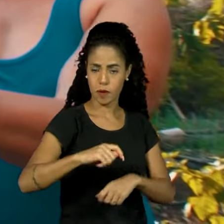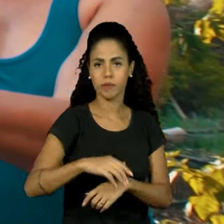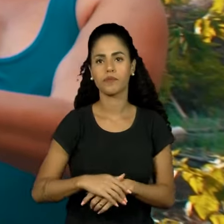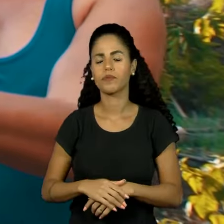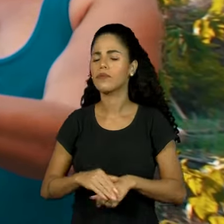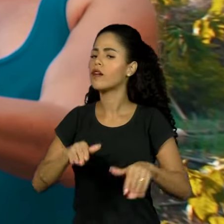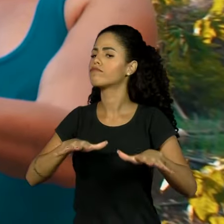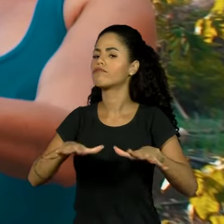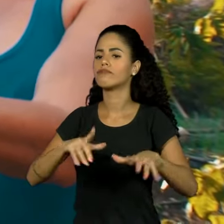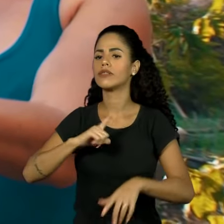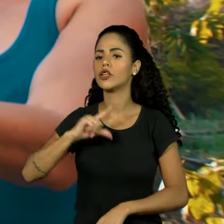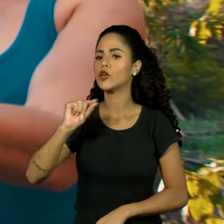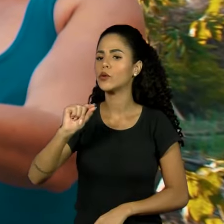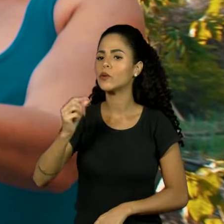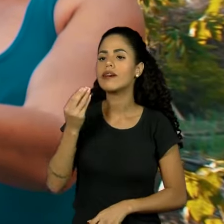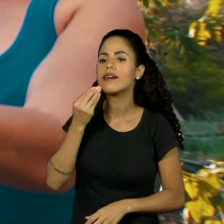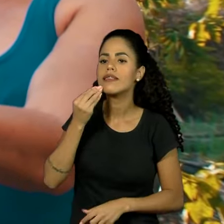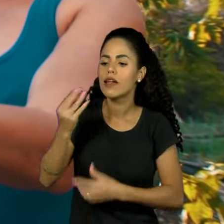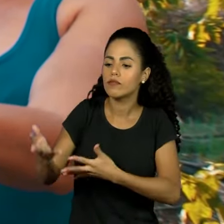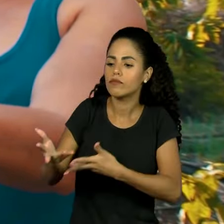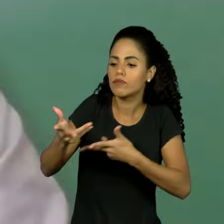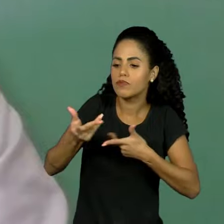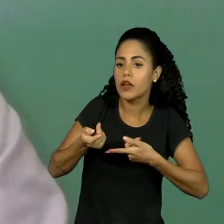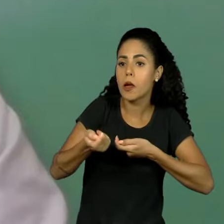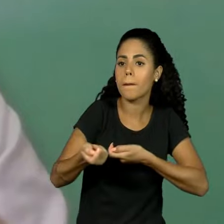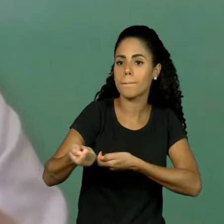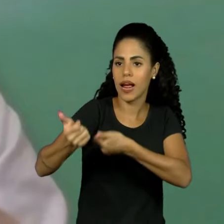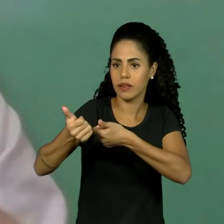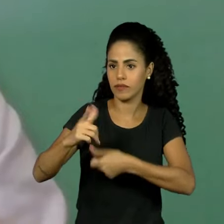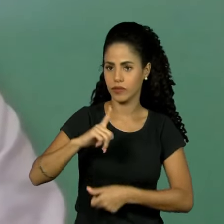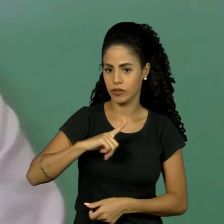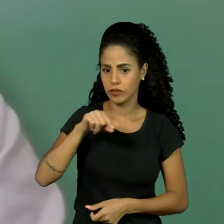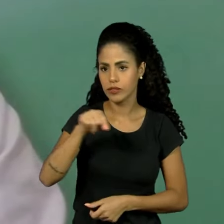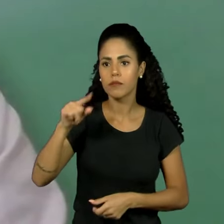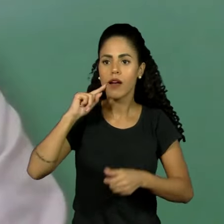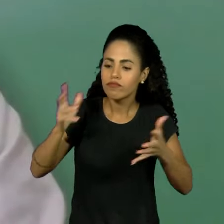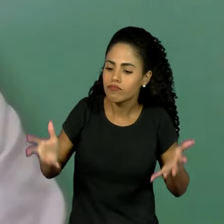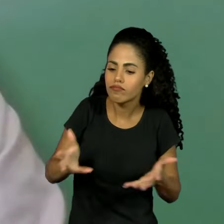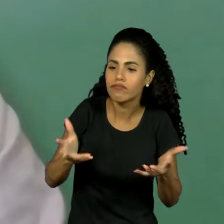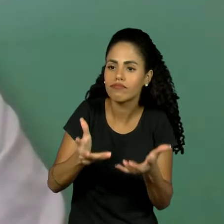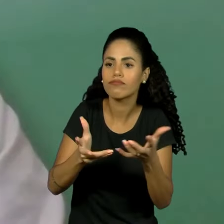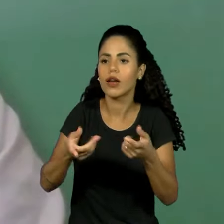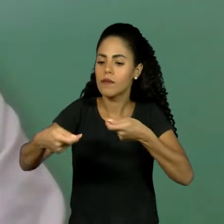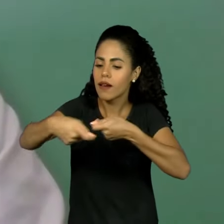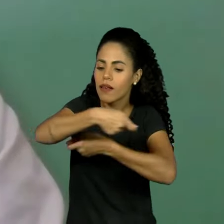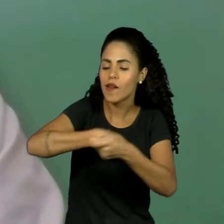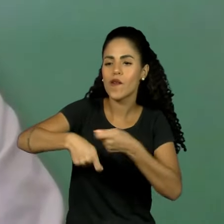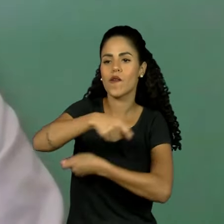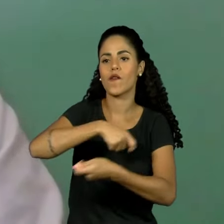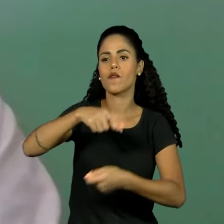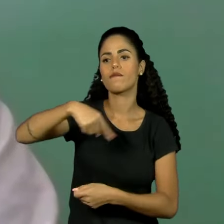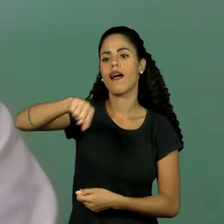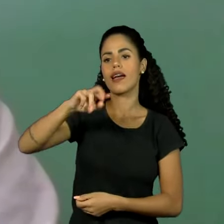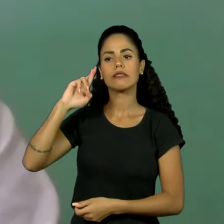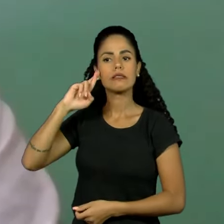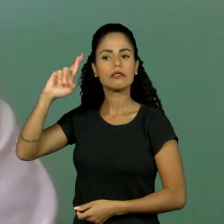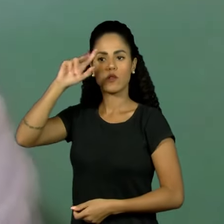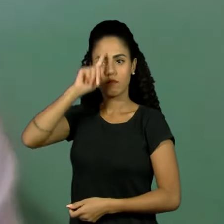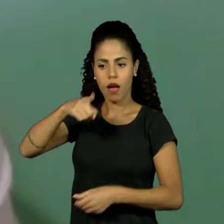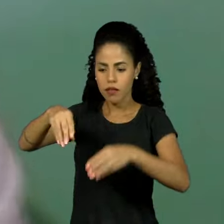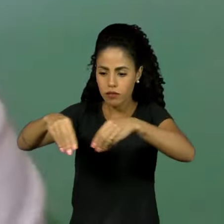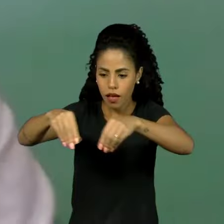né, de trazer mais benefícios, mais incentivos econômicos para que proprietários rurais